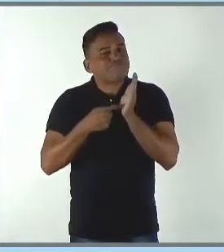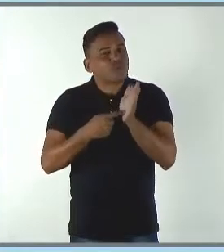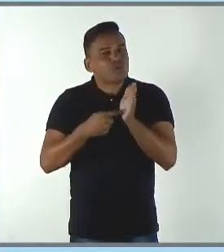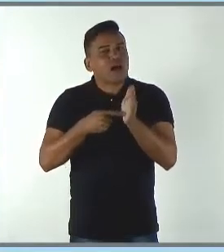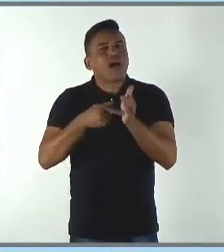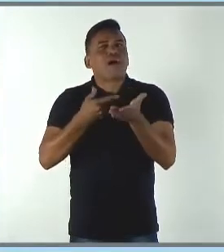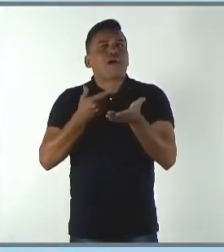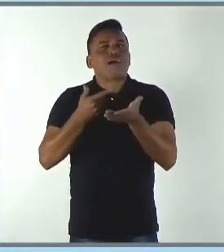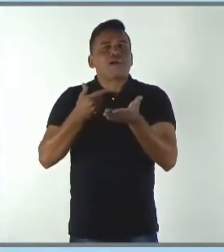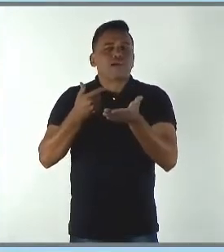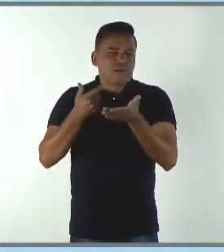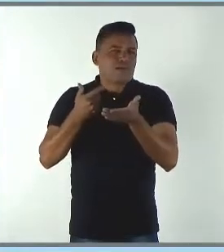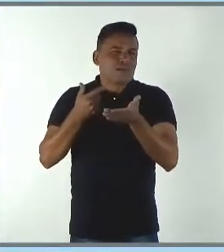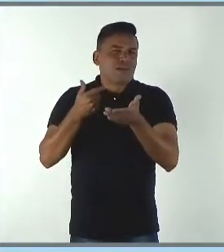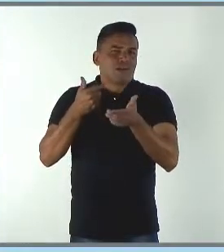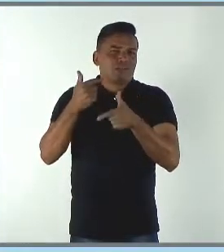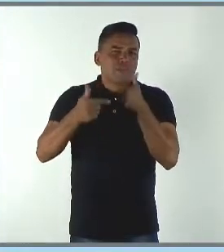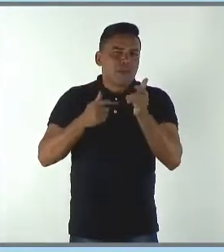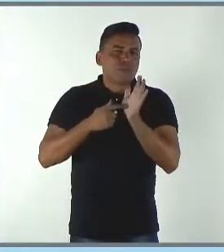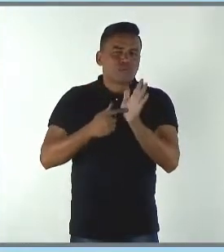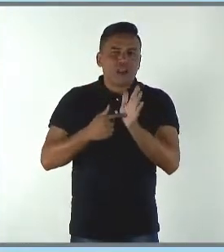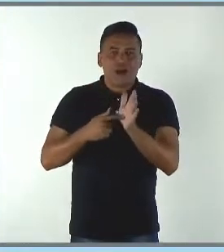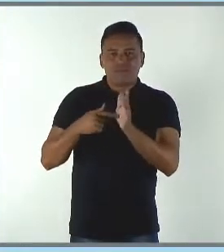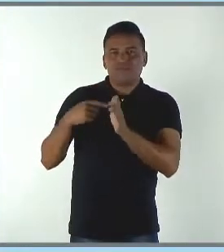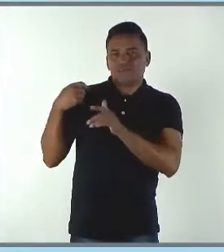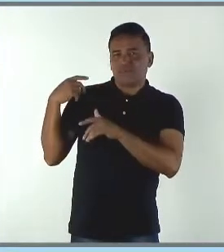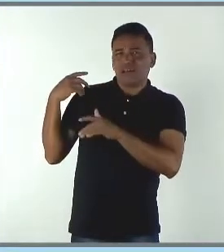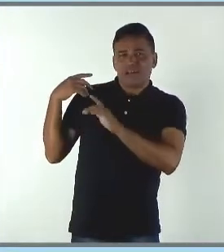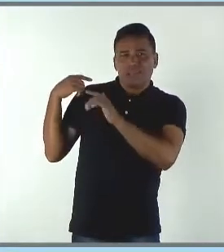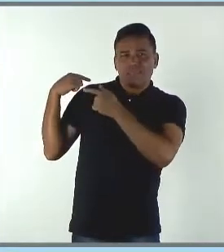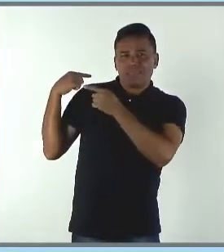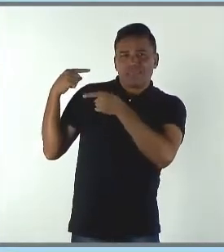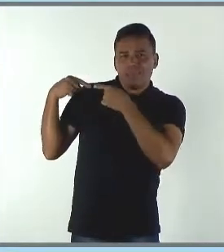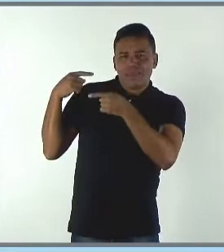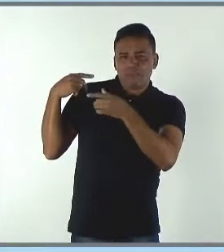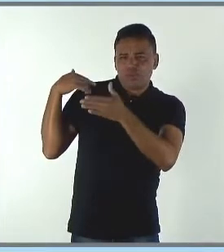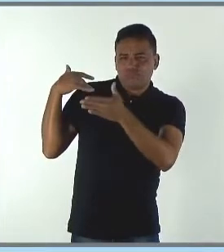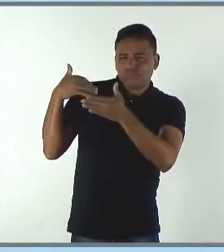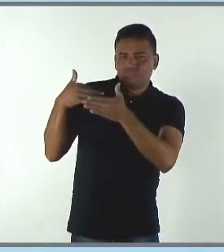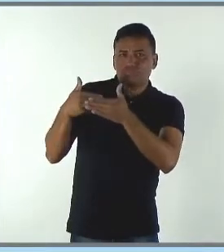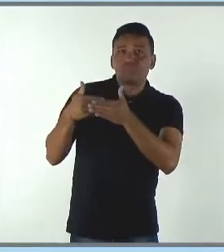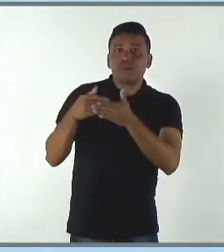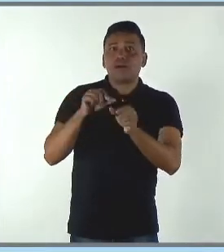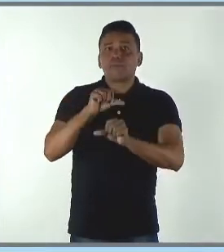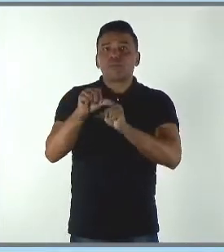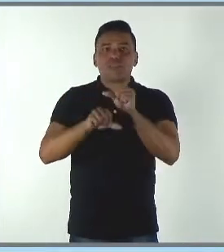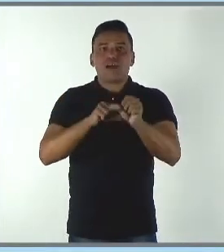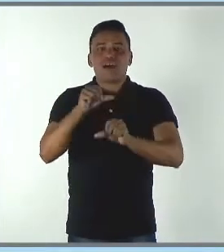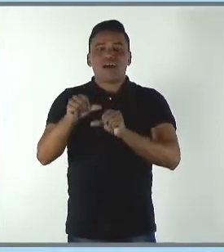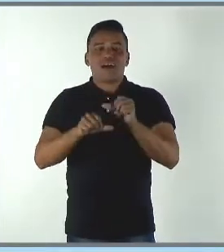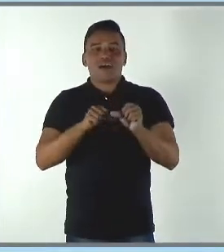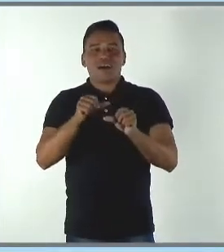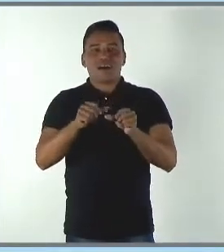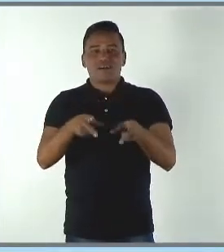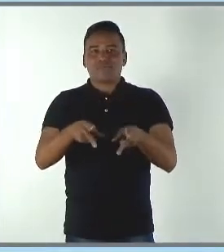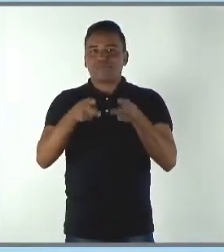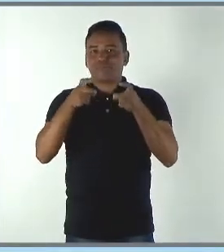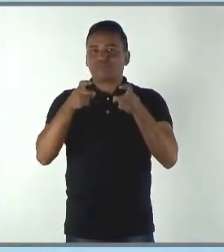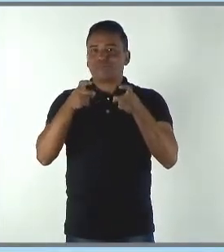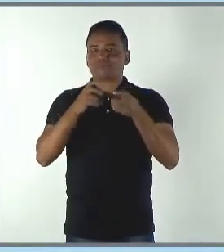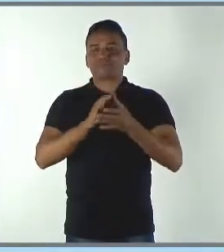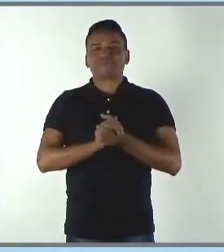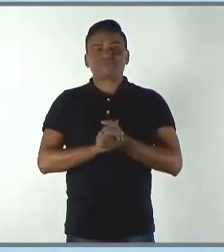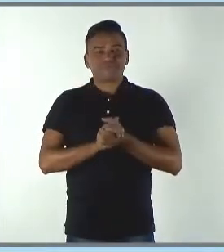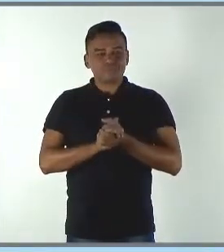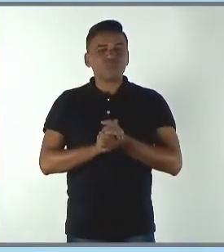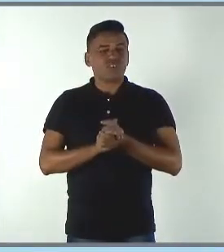linha histórica, uma figura crucial para mudar o ritmo e o rumo dessa percepção. Tá? E aí, vou ser bastante